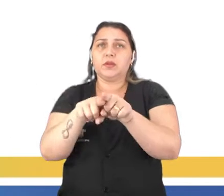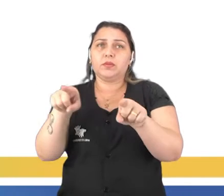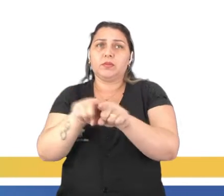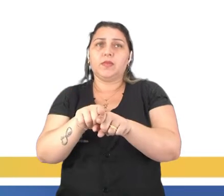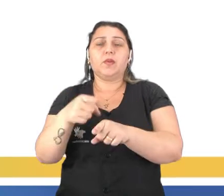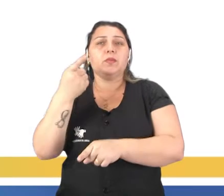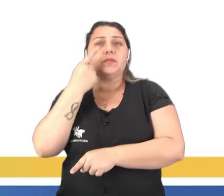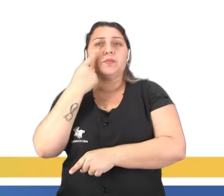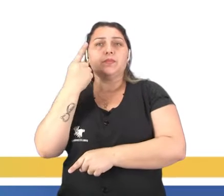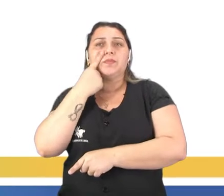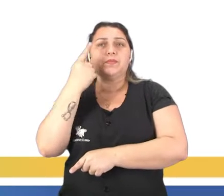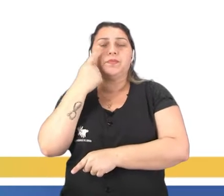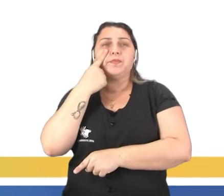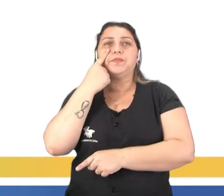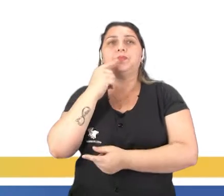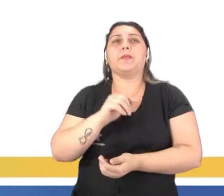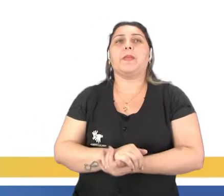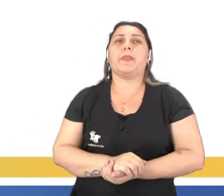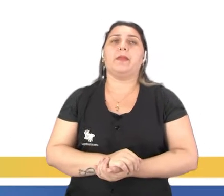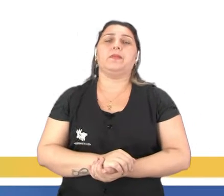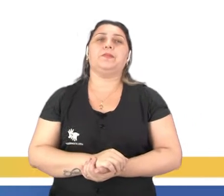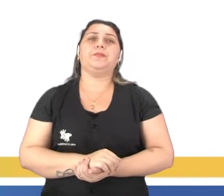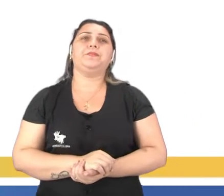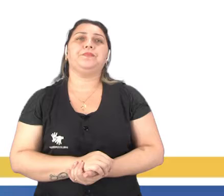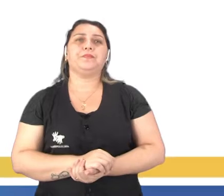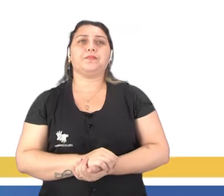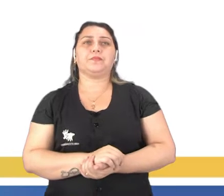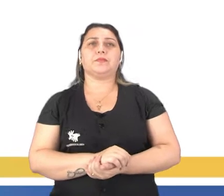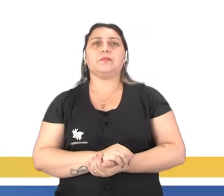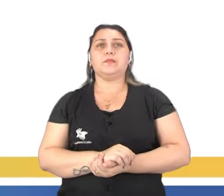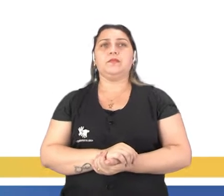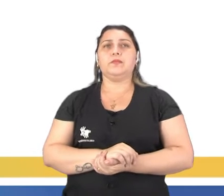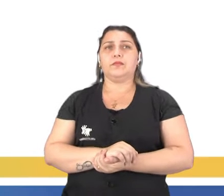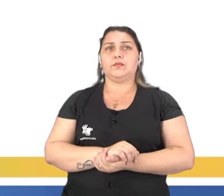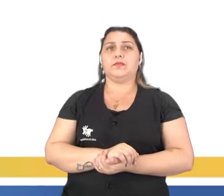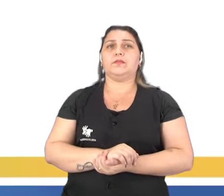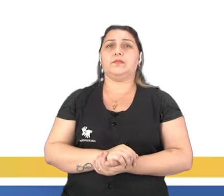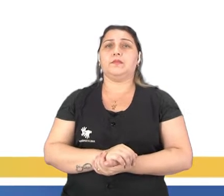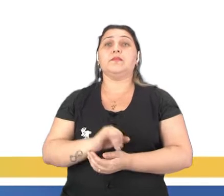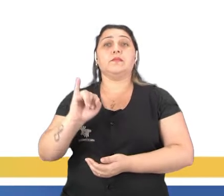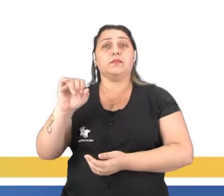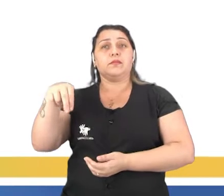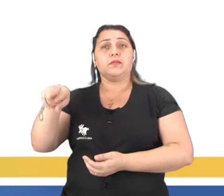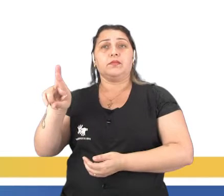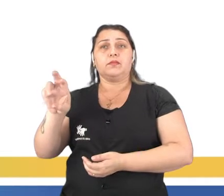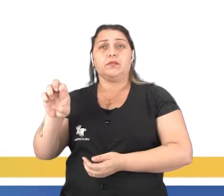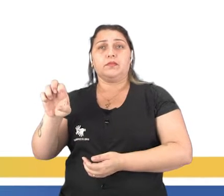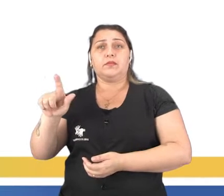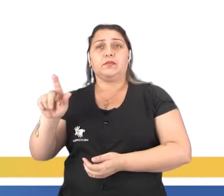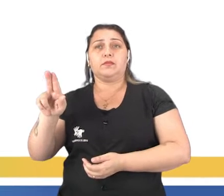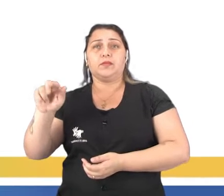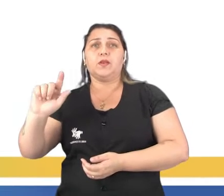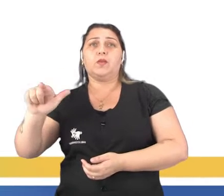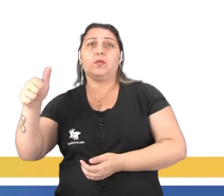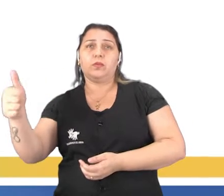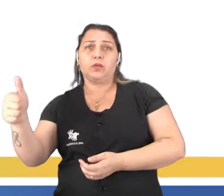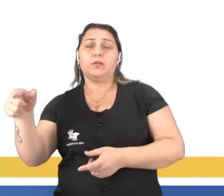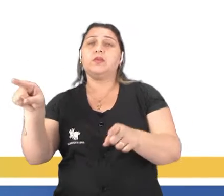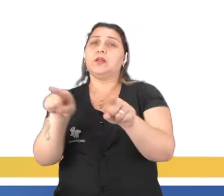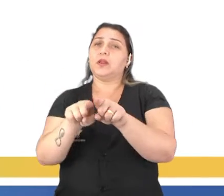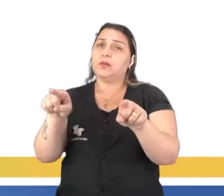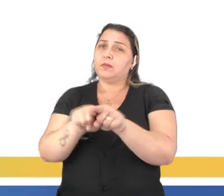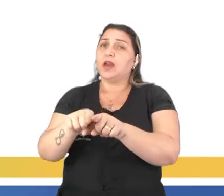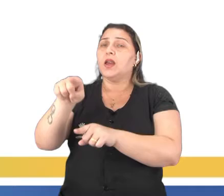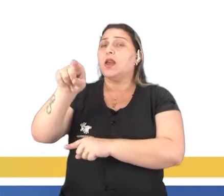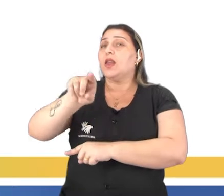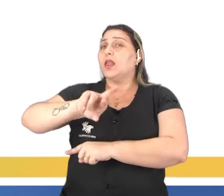Então, vamos observar o polígono a seguir aí, ó. Esse polígono é um polígono irregular. O próximo polígono